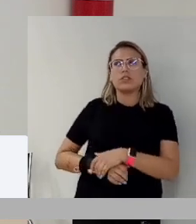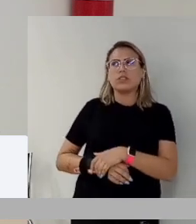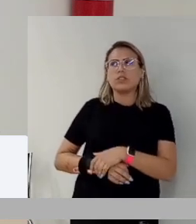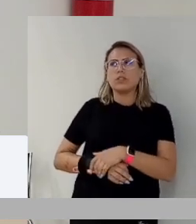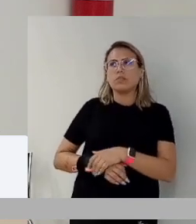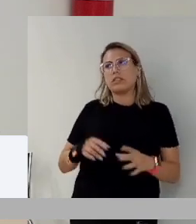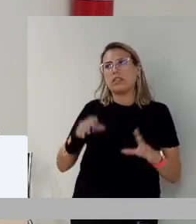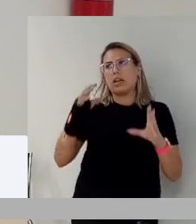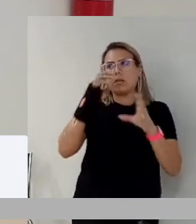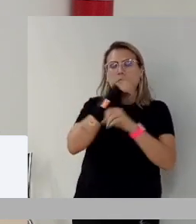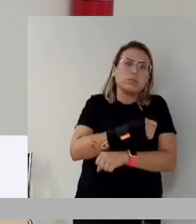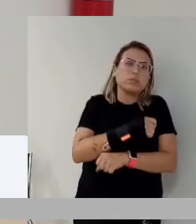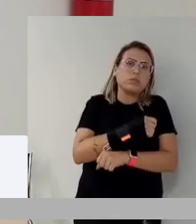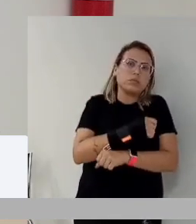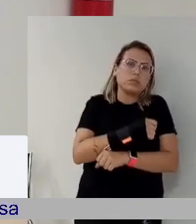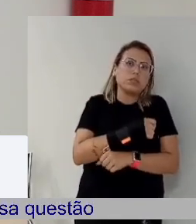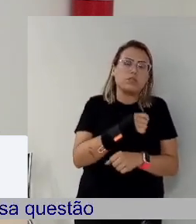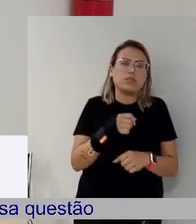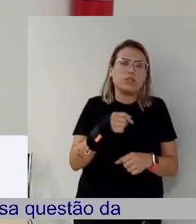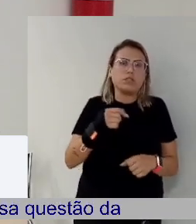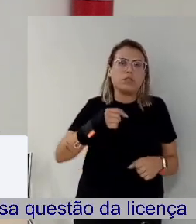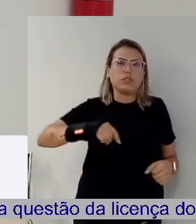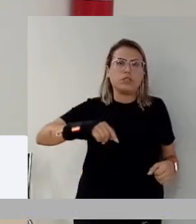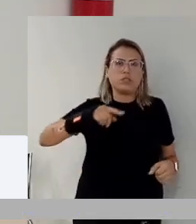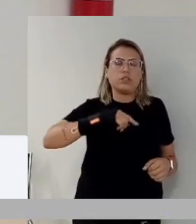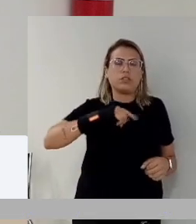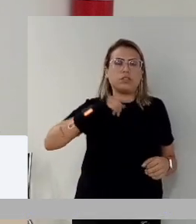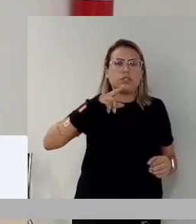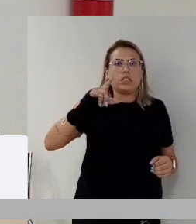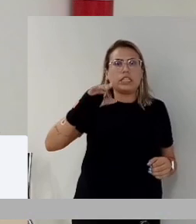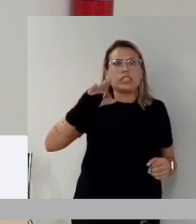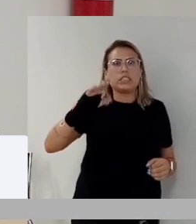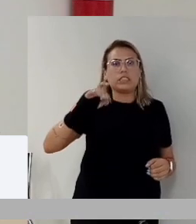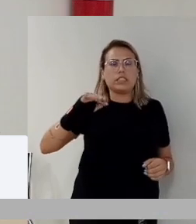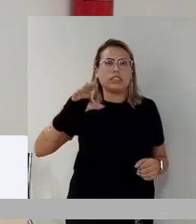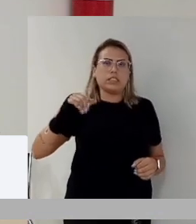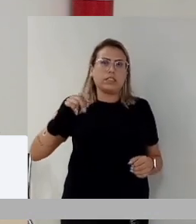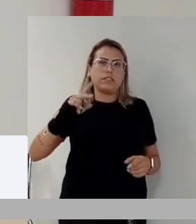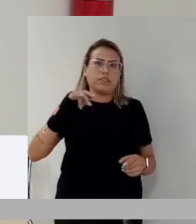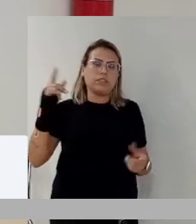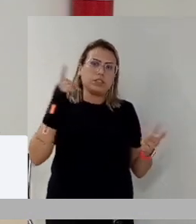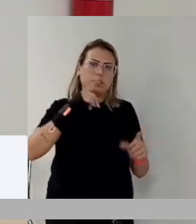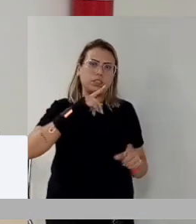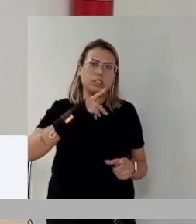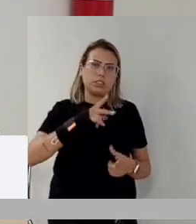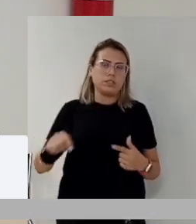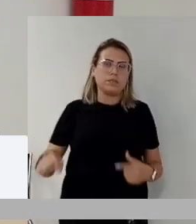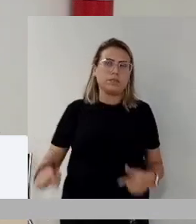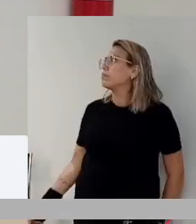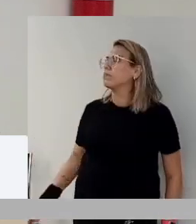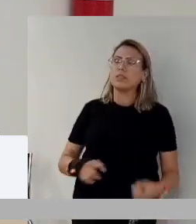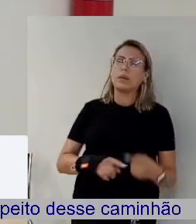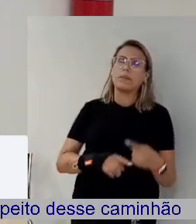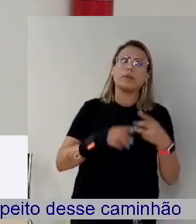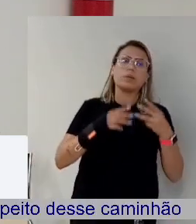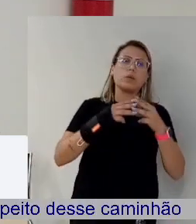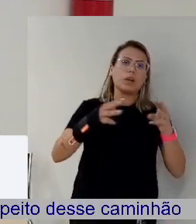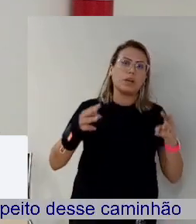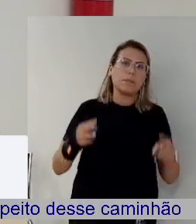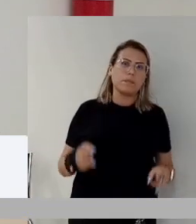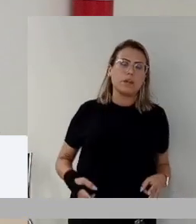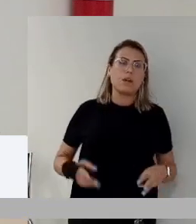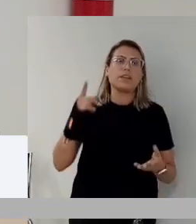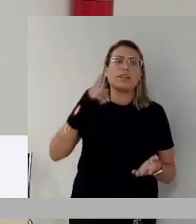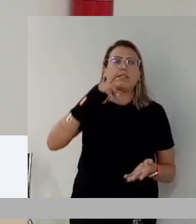possível e essa questão da licença do menino lá dos Campos vai sair né e a respeito desse caminhão Realmente